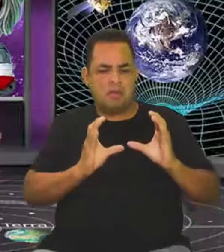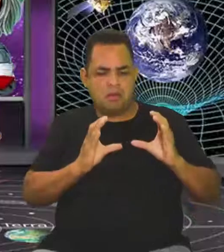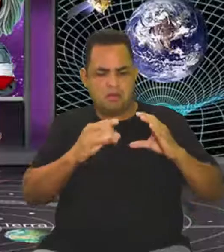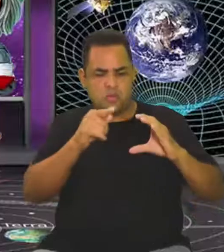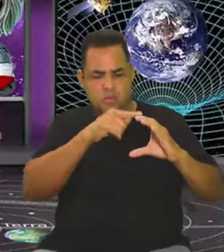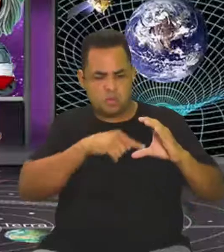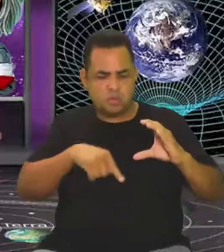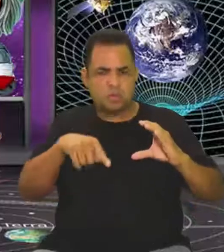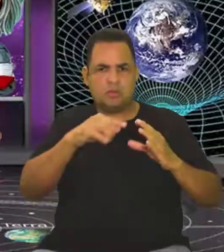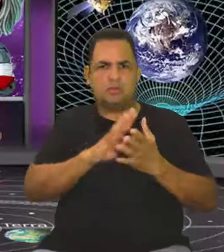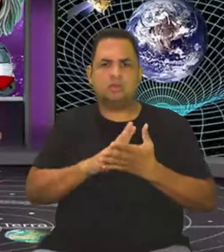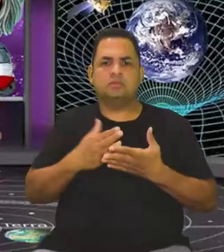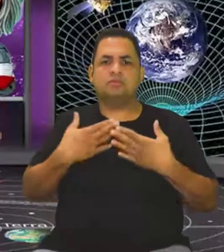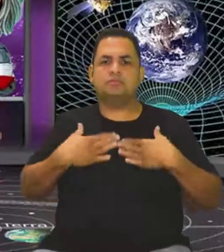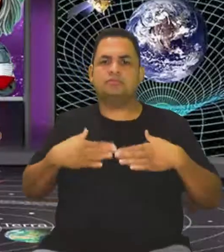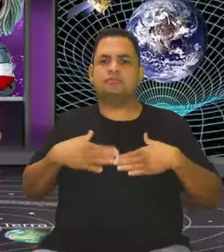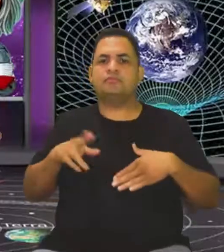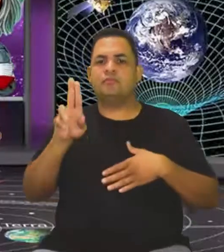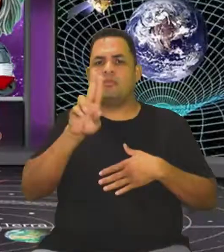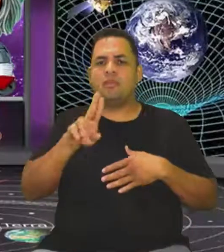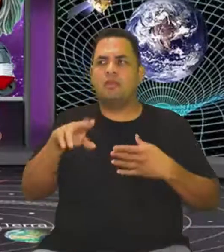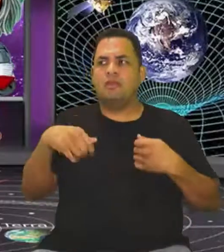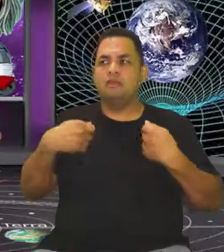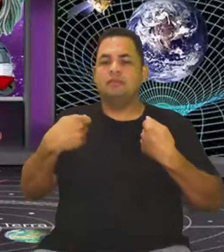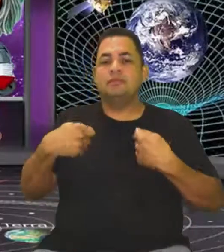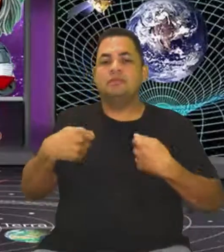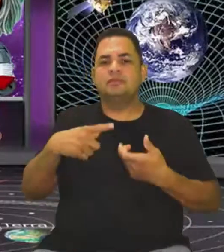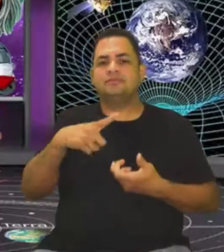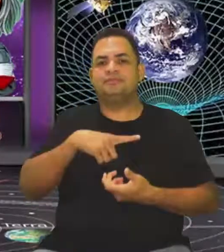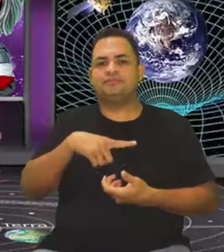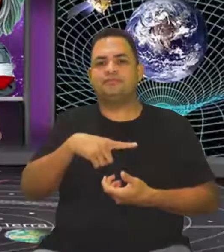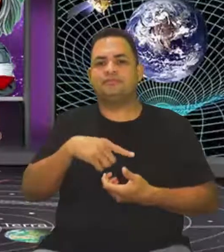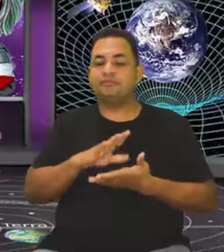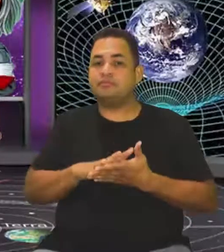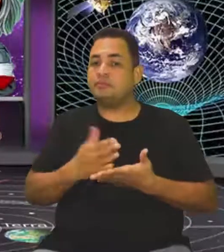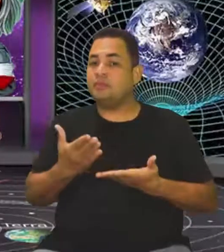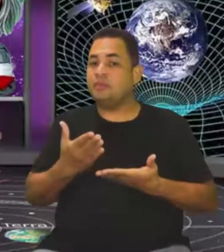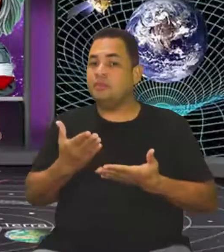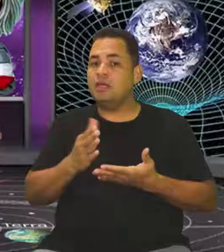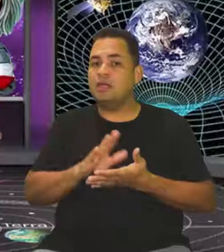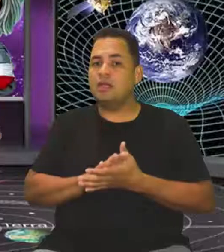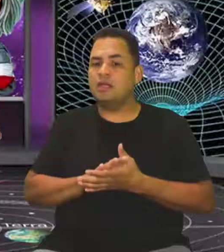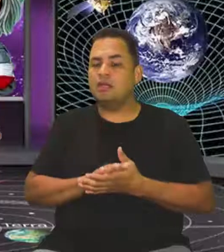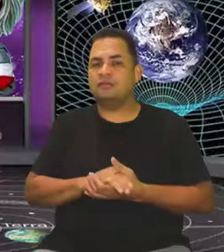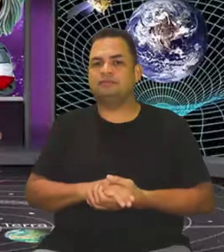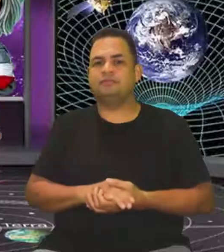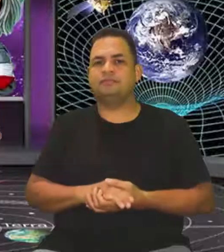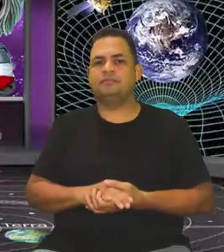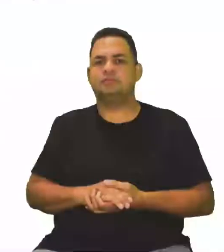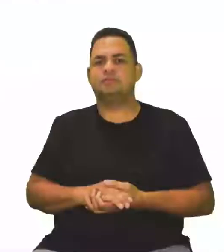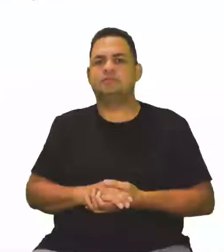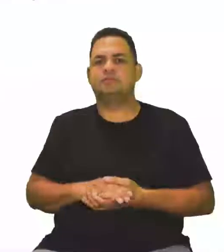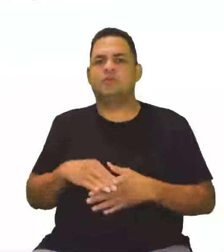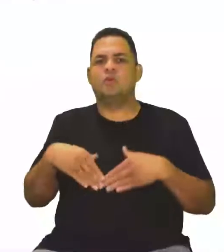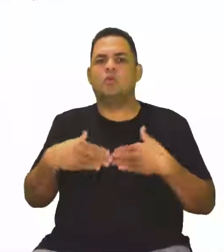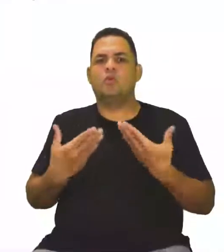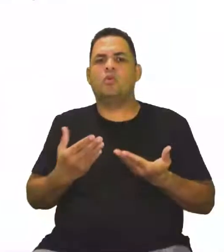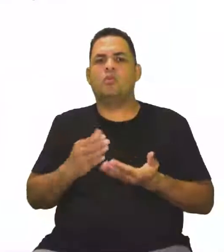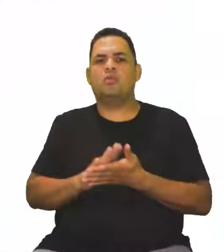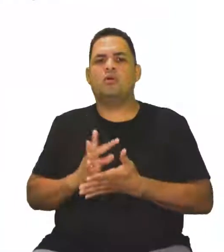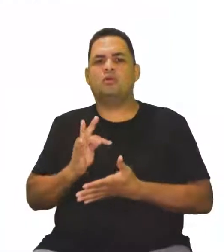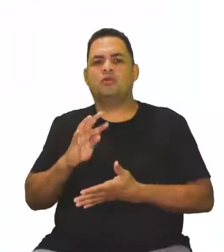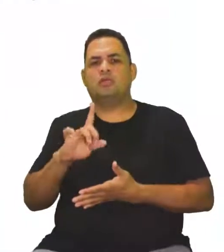você utilizar, mas é só para dizer que tem uma tolerância de erro ali, tá bom? Olha só, como é que a gente define essa